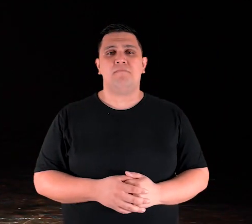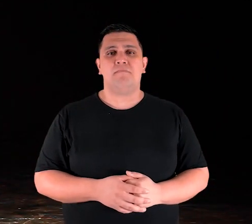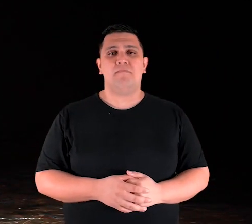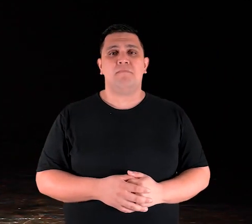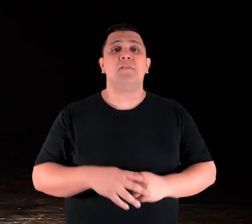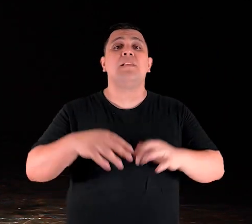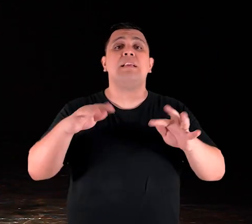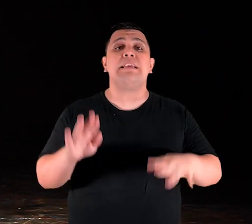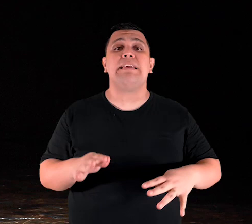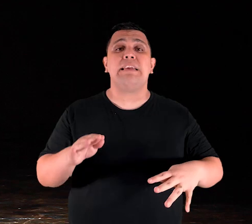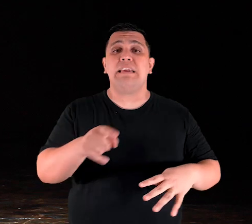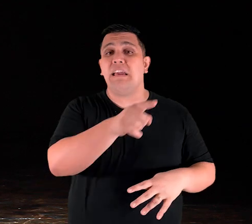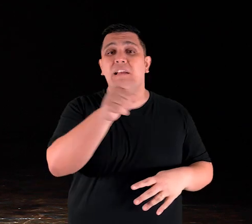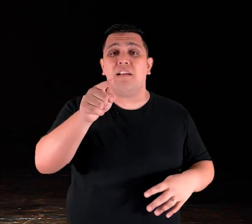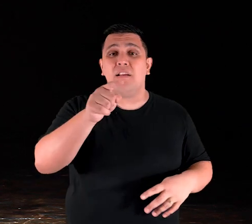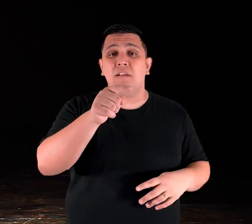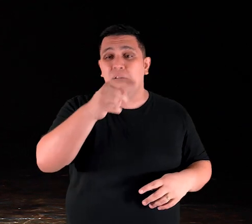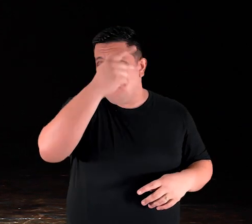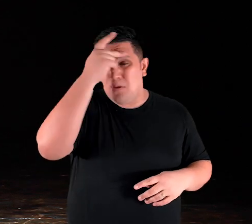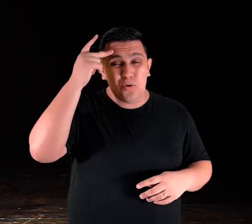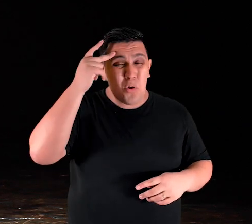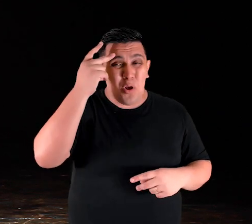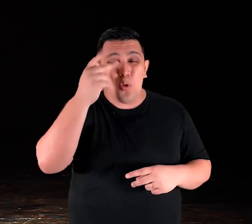Quem nunca esteve preso por uma paixão